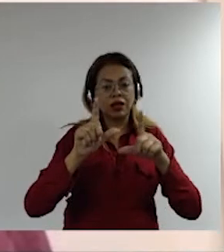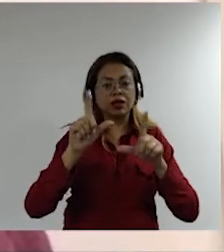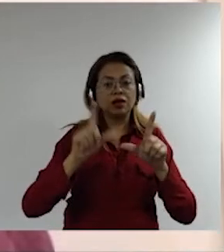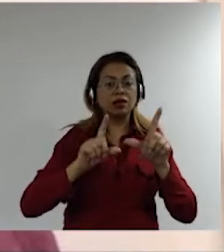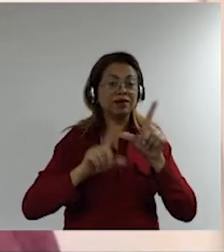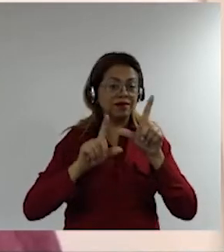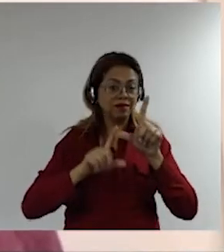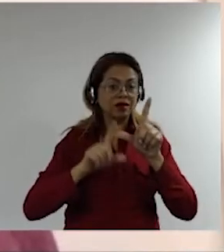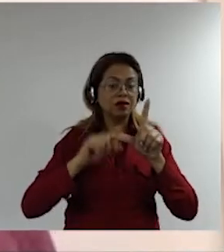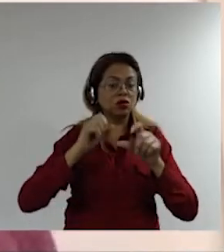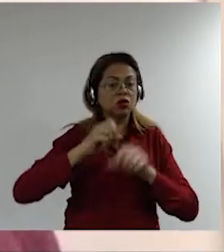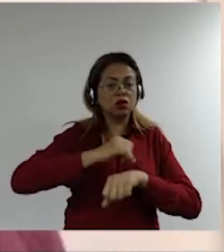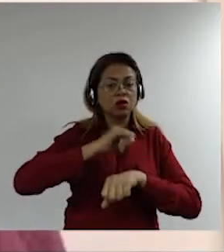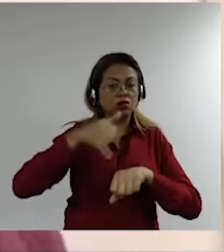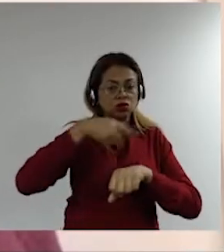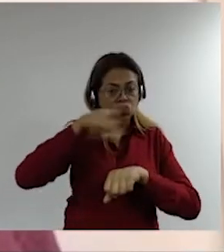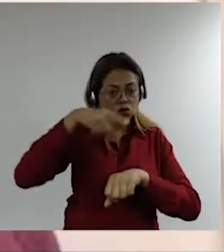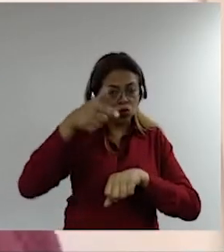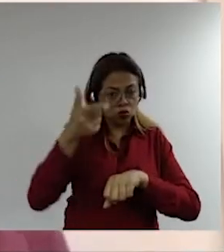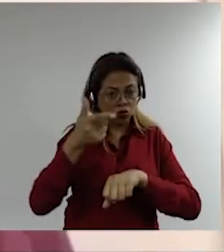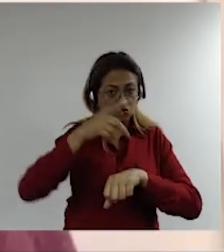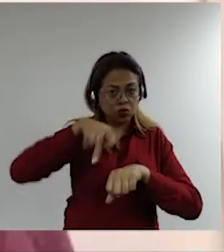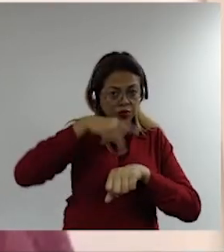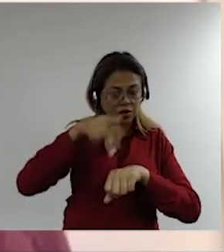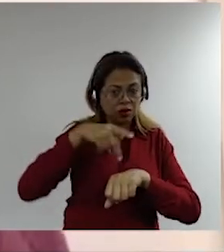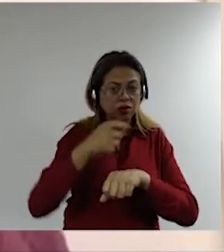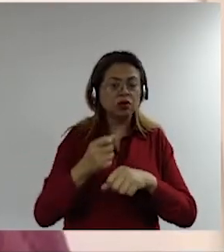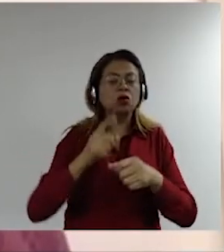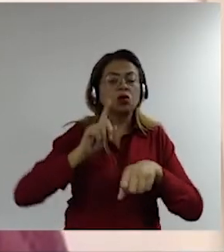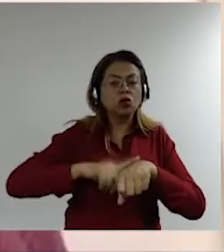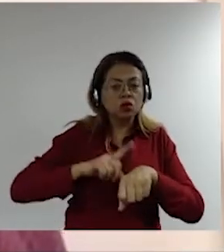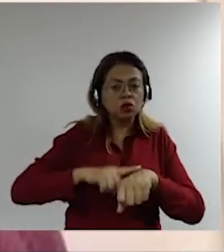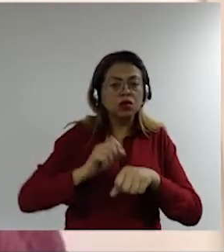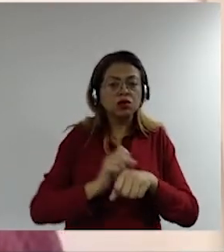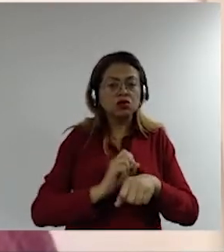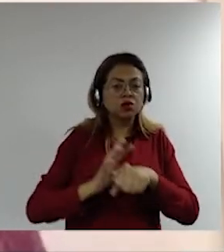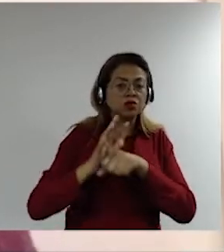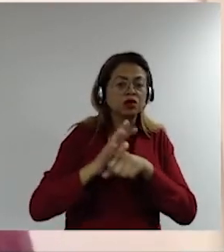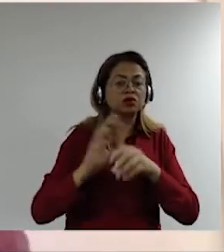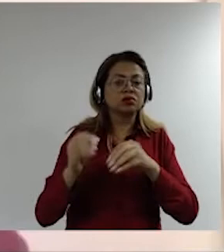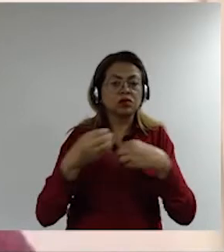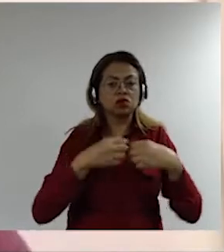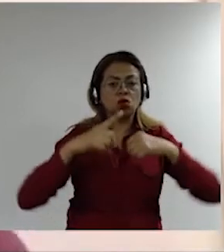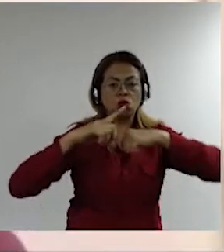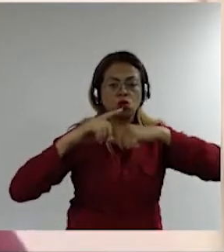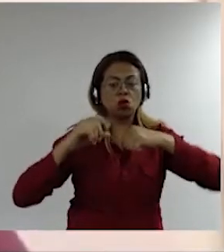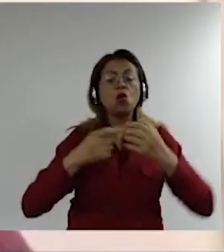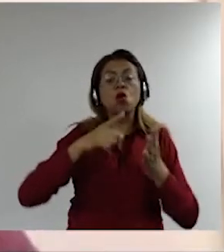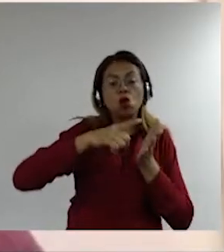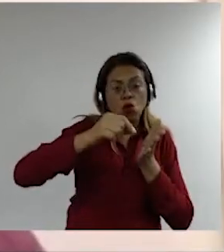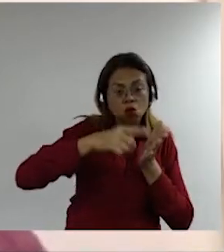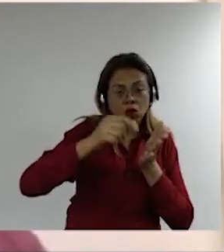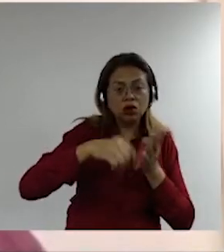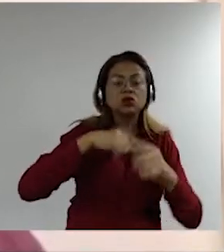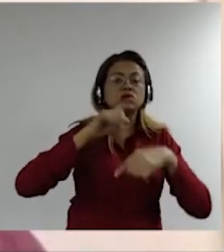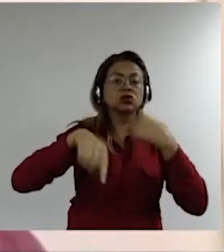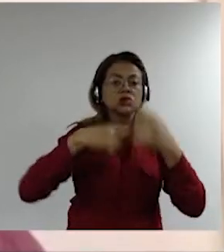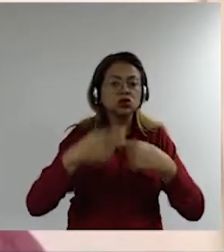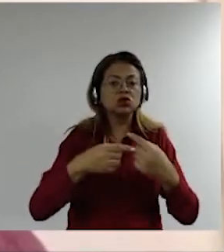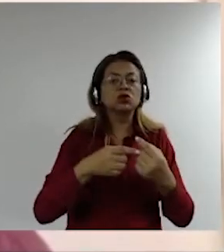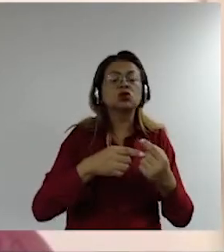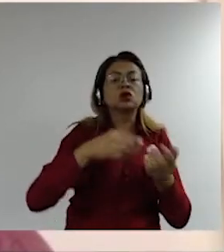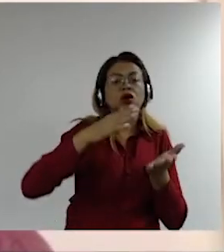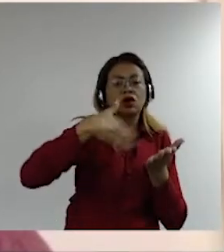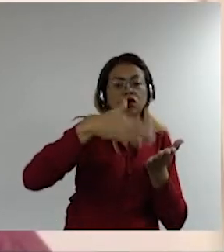de pandemias, de interrupção de aulas no desempenho das crianças. Um artigo foi publicado na revista Ensaio no início desse